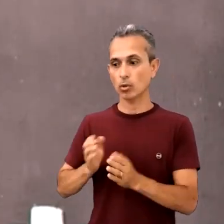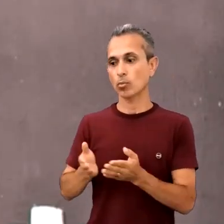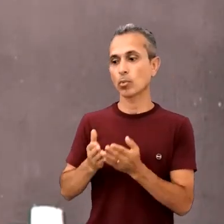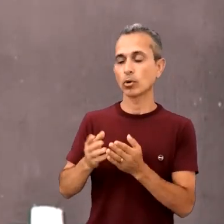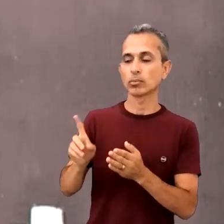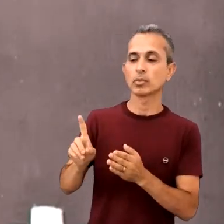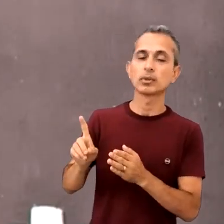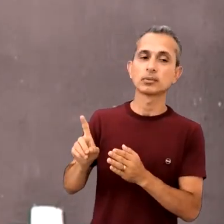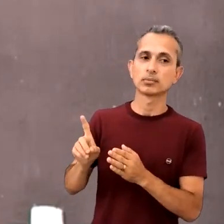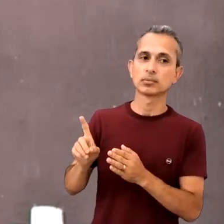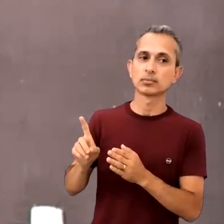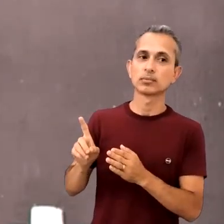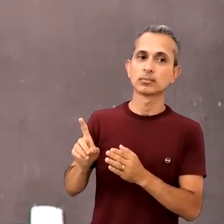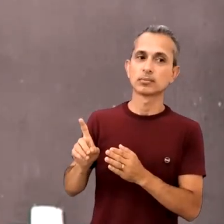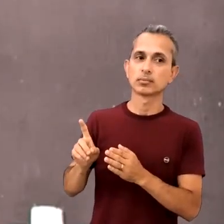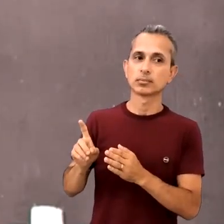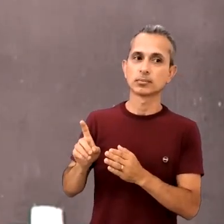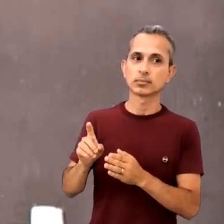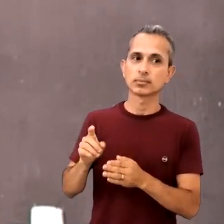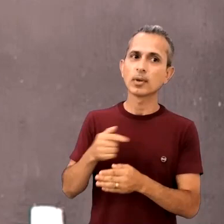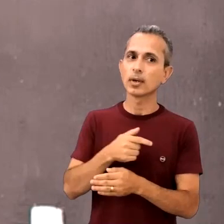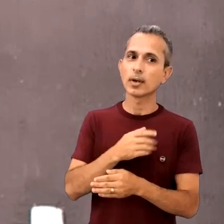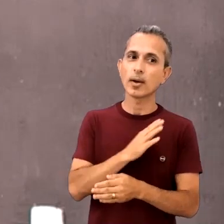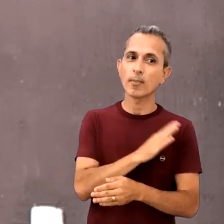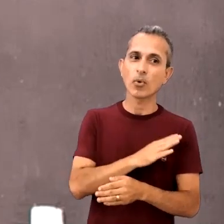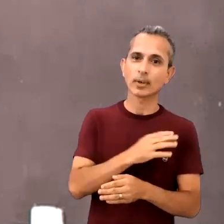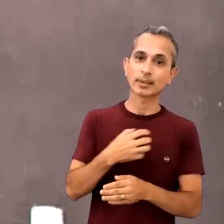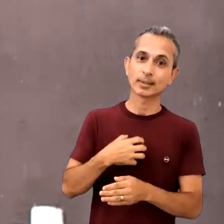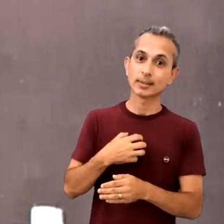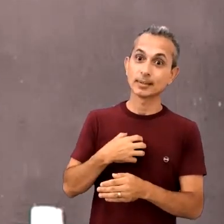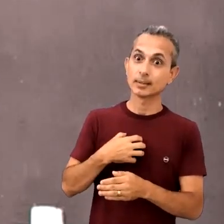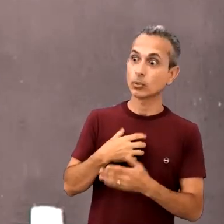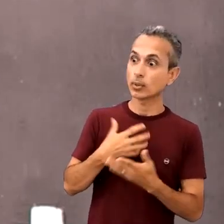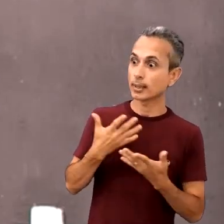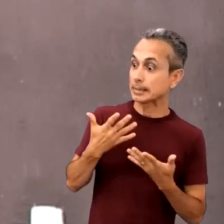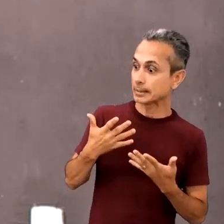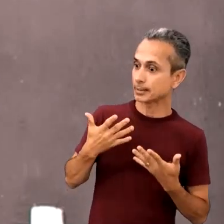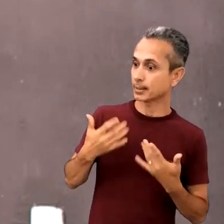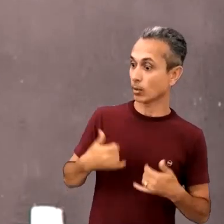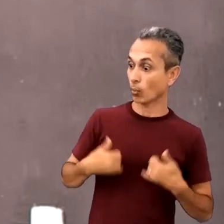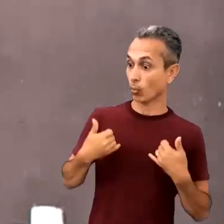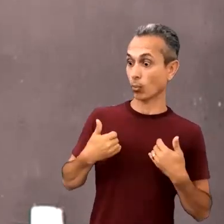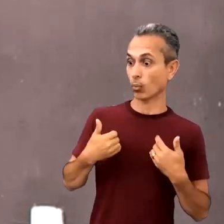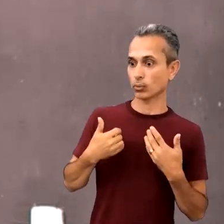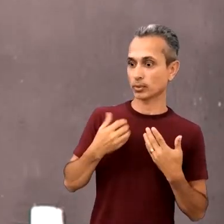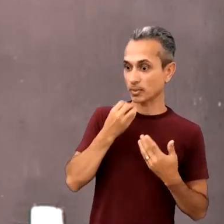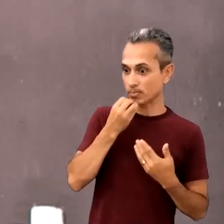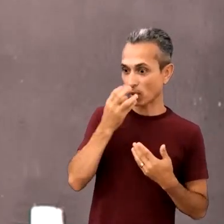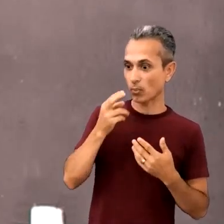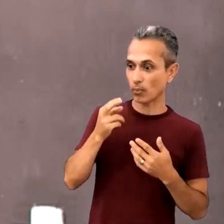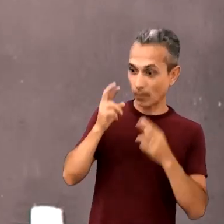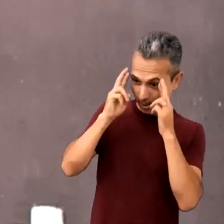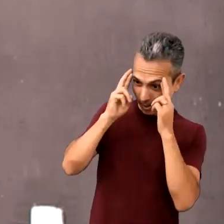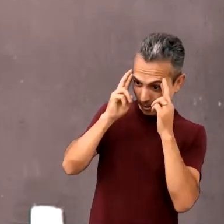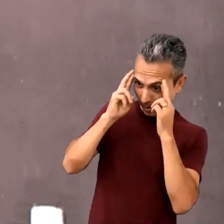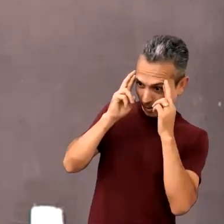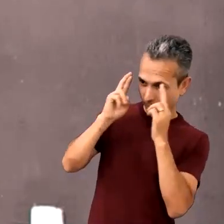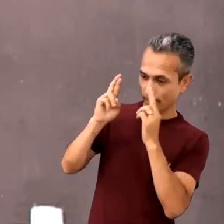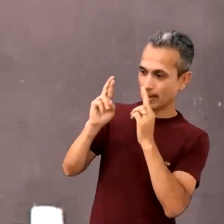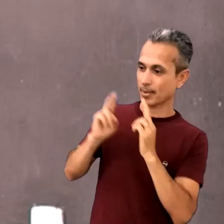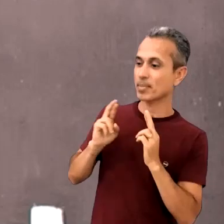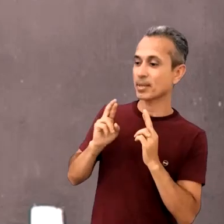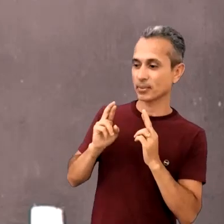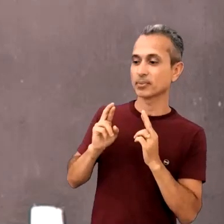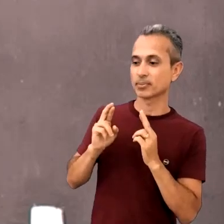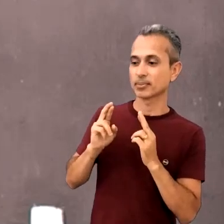Ele se sentiu lisonjeado pela escolha dela. Ele se sentiu respeitado e amado pela